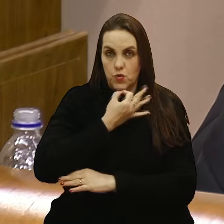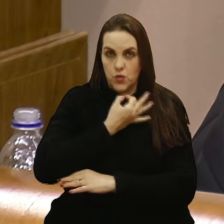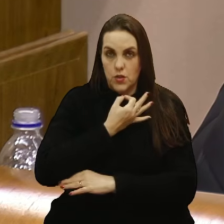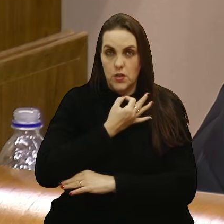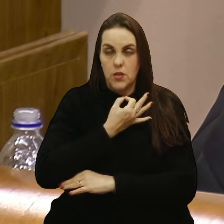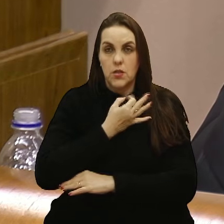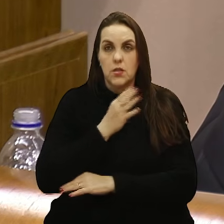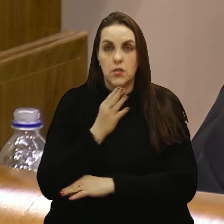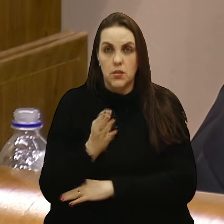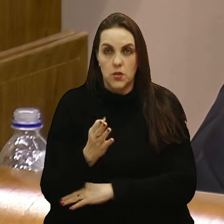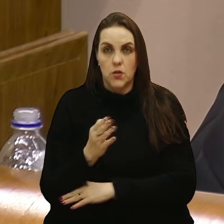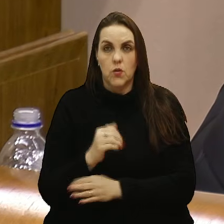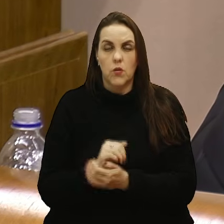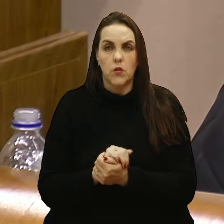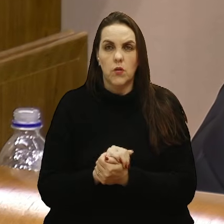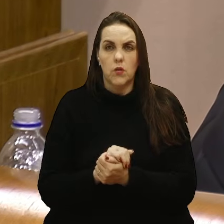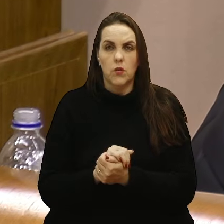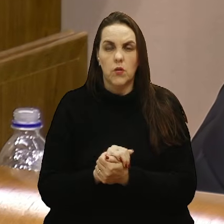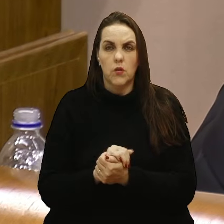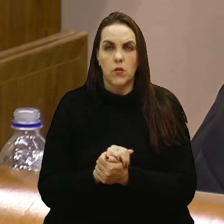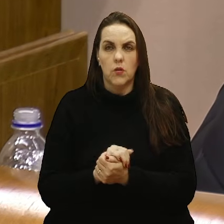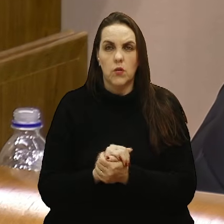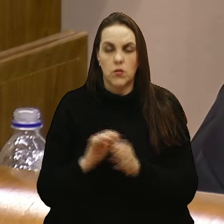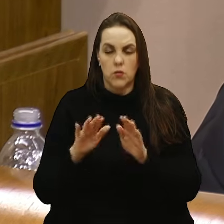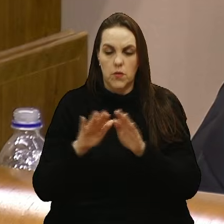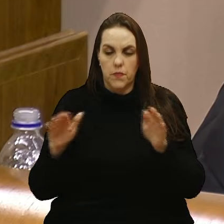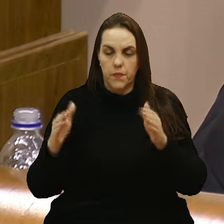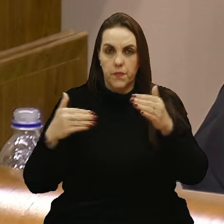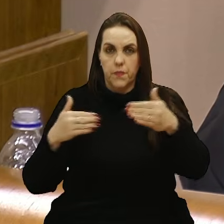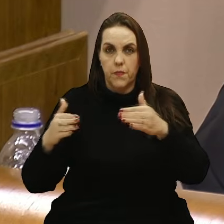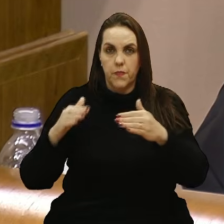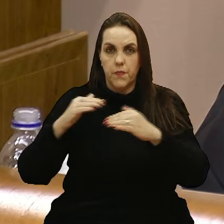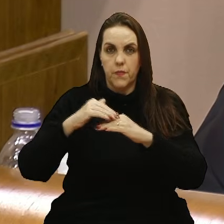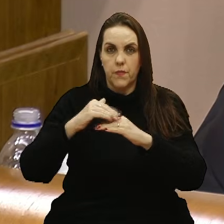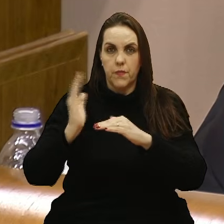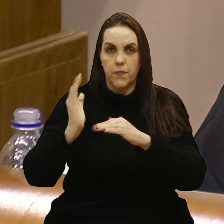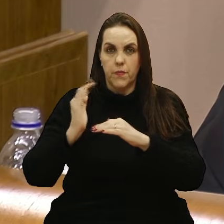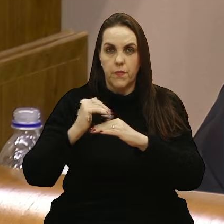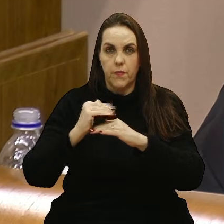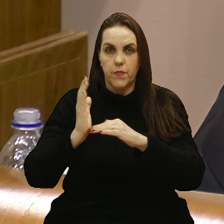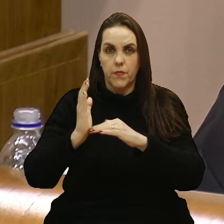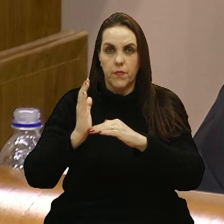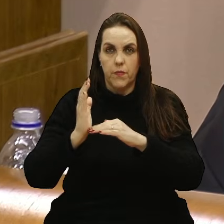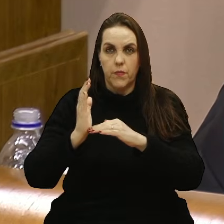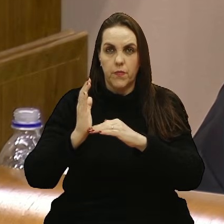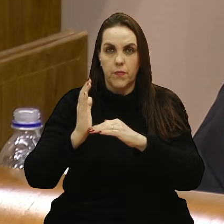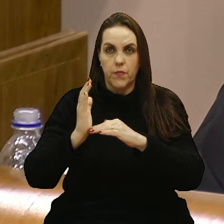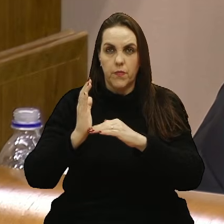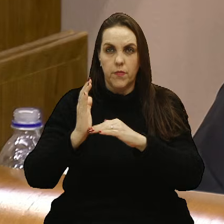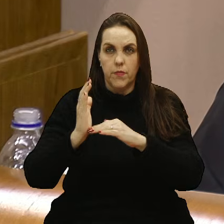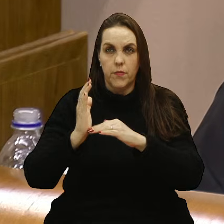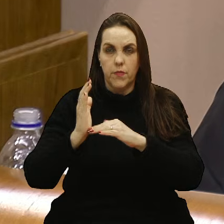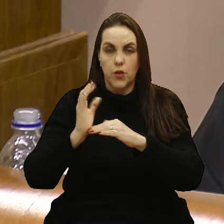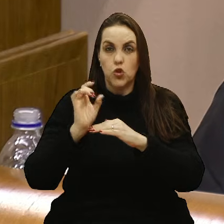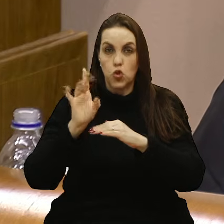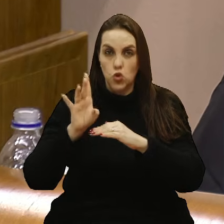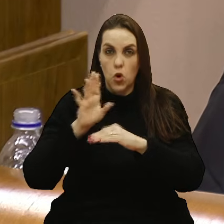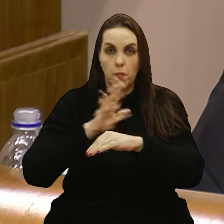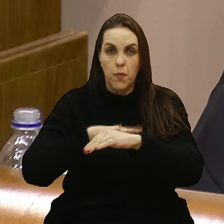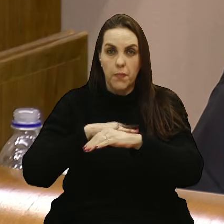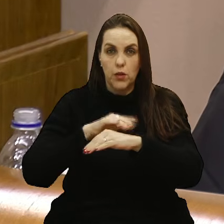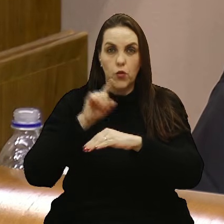alimentação lateral, onde a tampa, com dispositivo, onde a tampa só abre no momento que